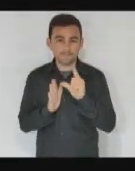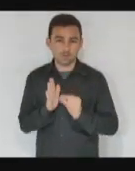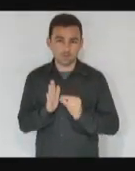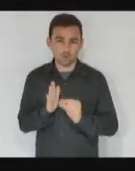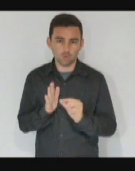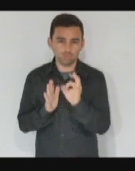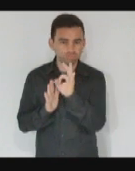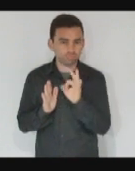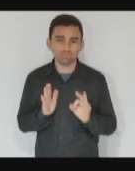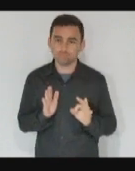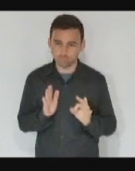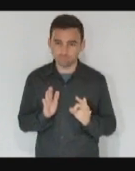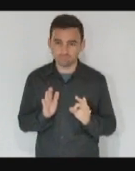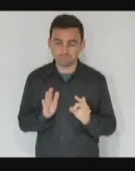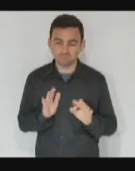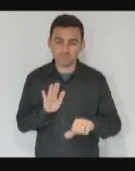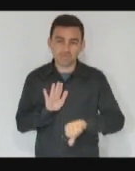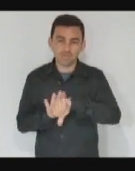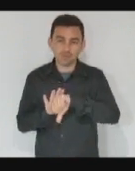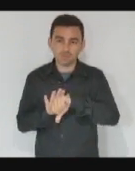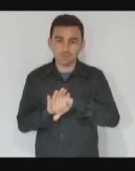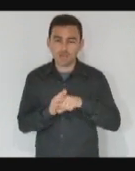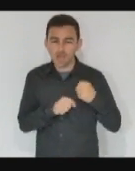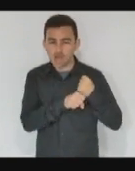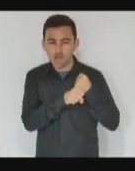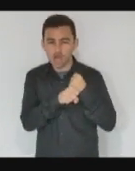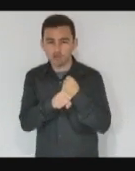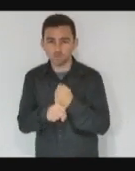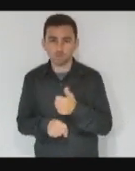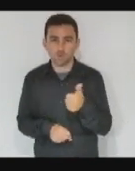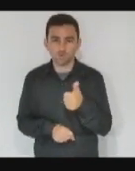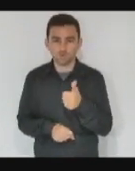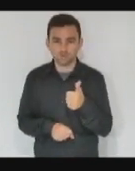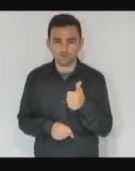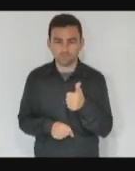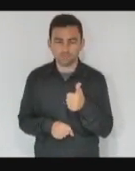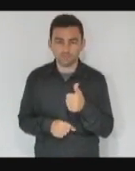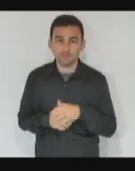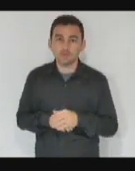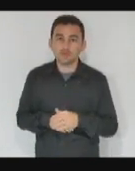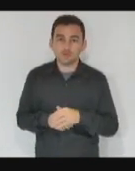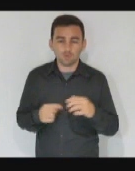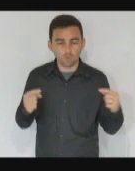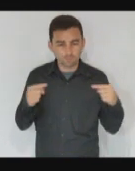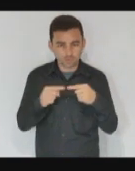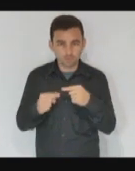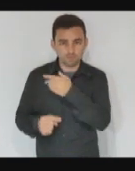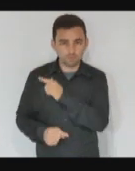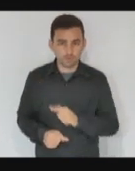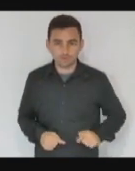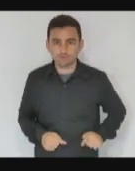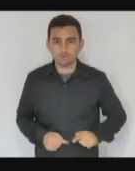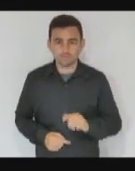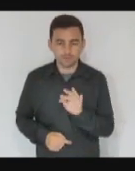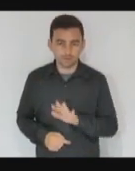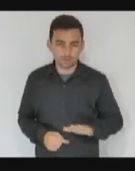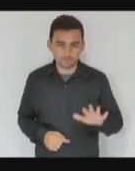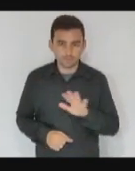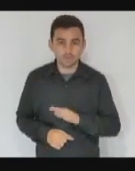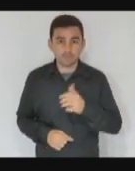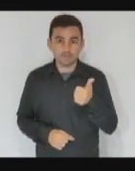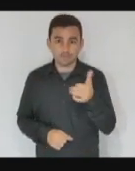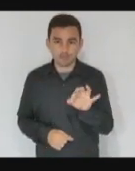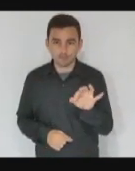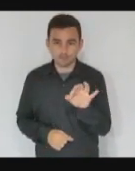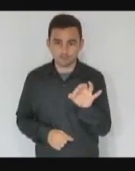de criminalidade dos últimos 11 anos. Em sintonia com o governo federal. E décimo slide.